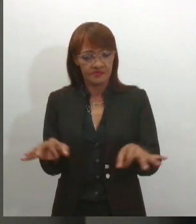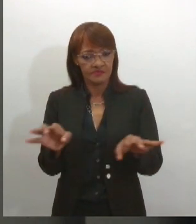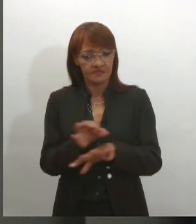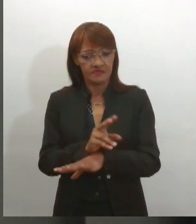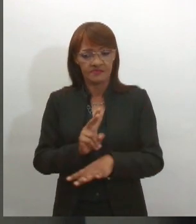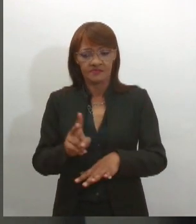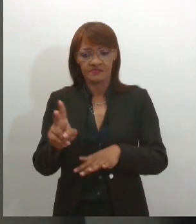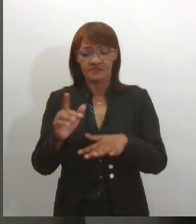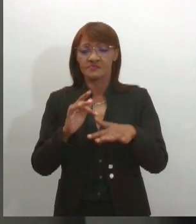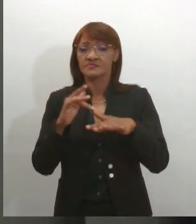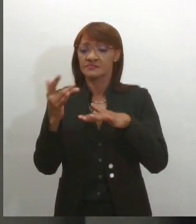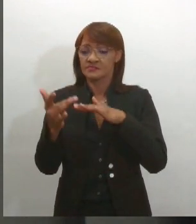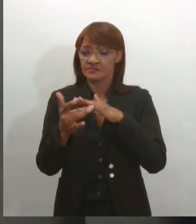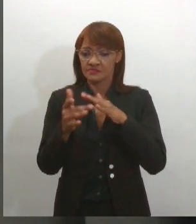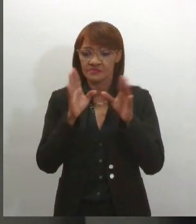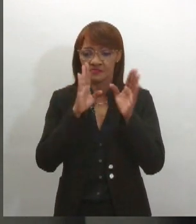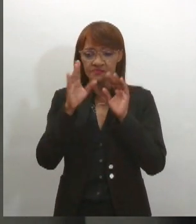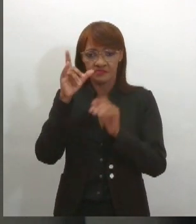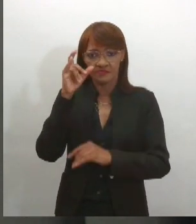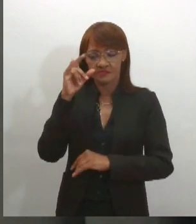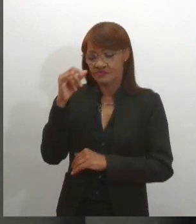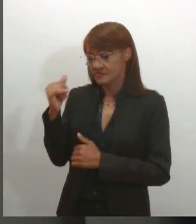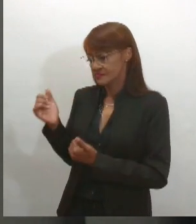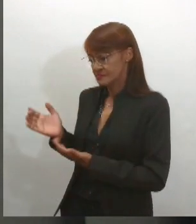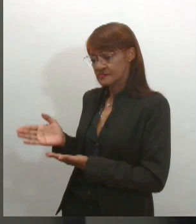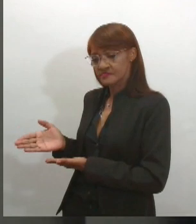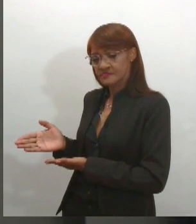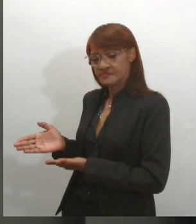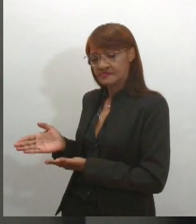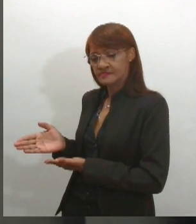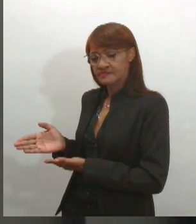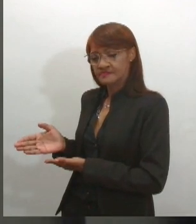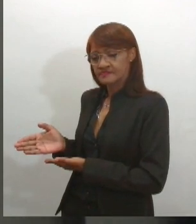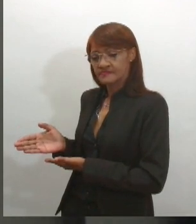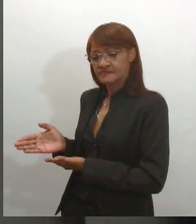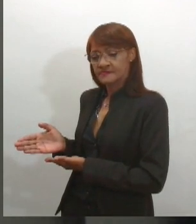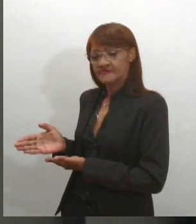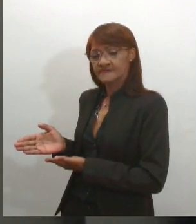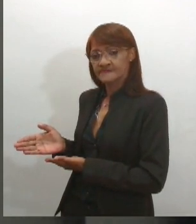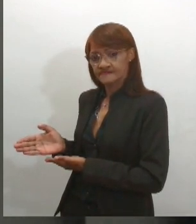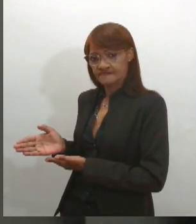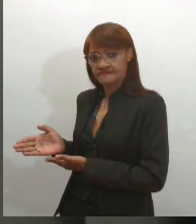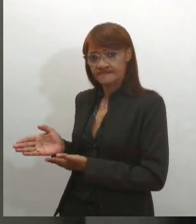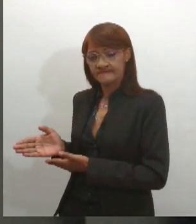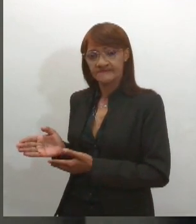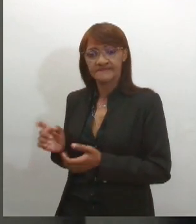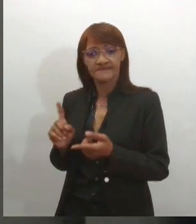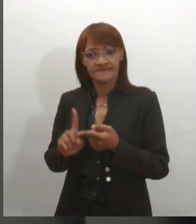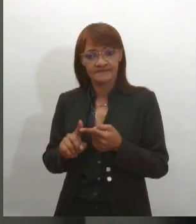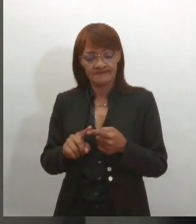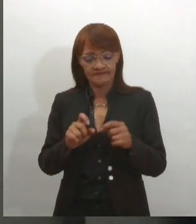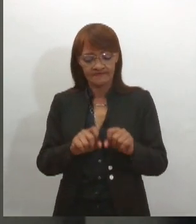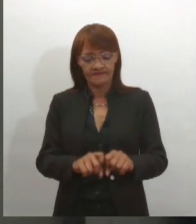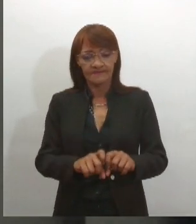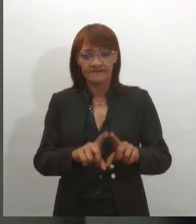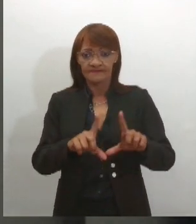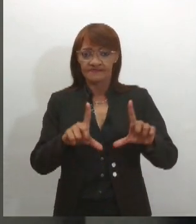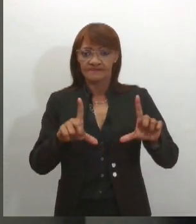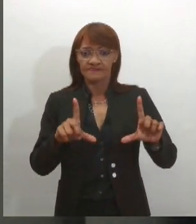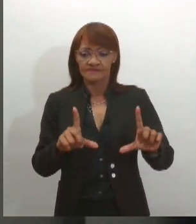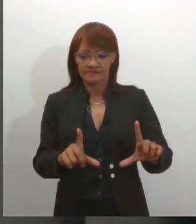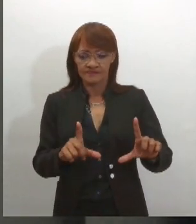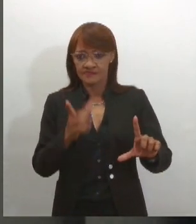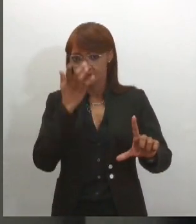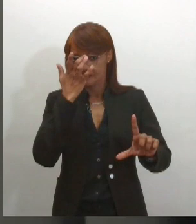sociais Facebook e Instagram pelo @tales 5.2 no Twitter @tv para acessar o nosso canal no YouTube é super fácil